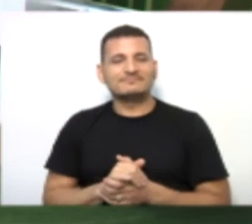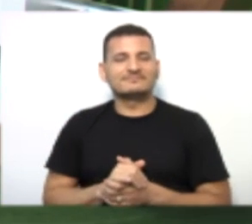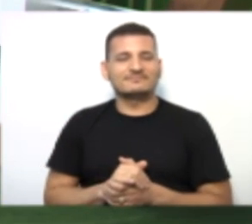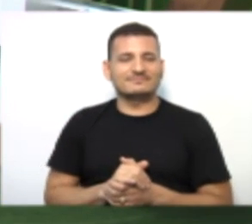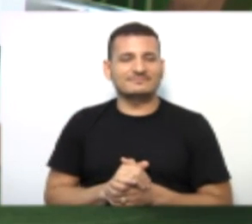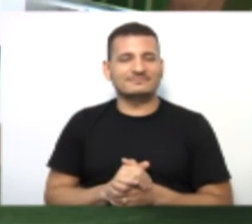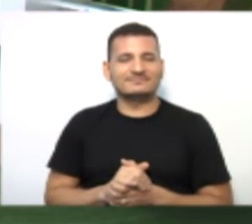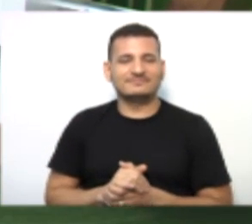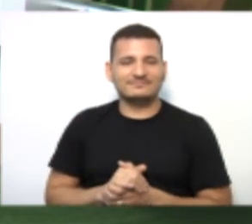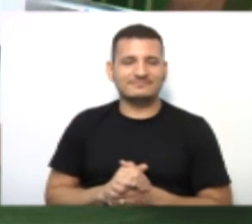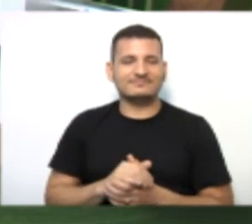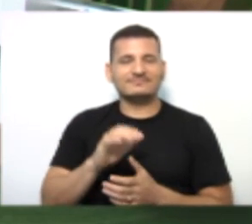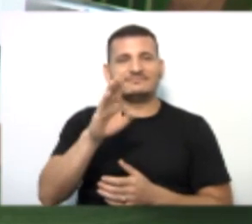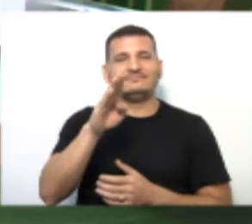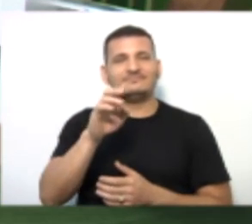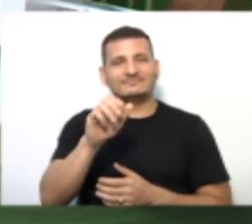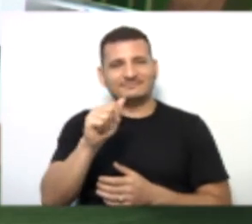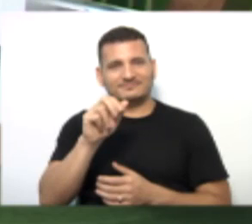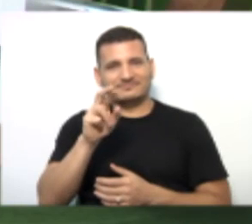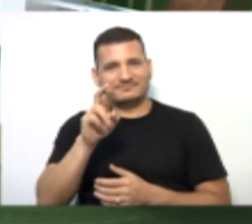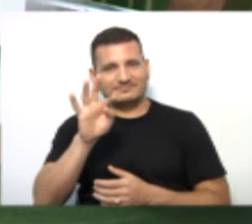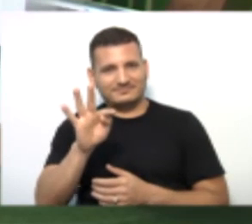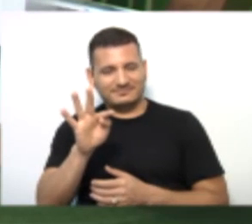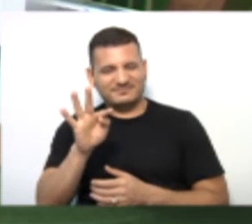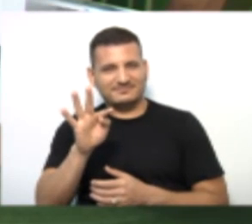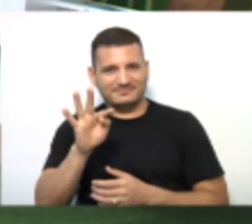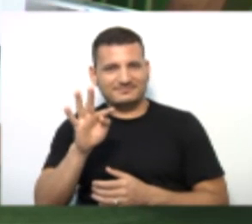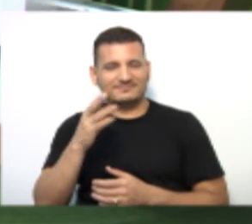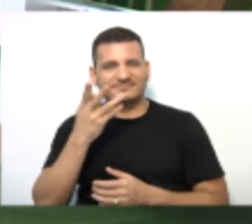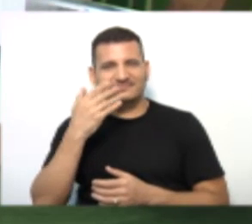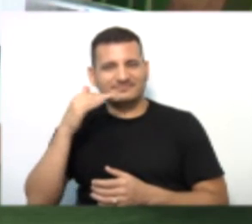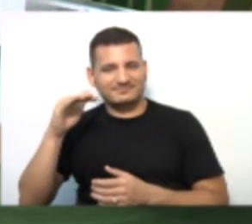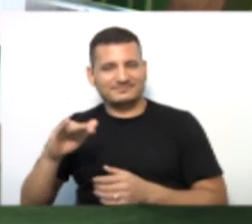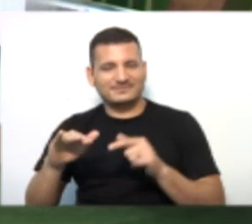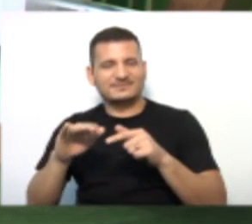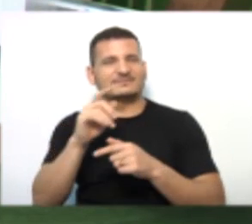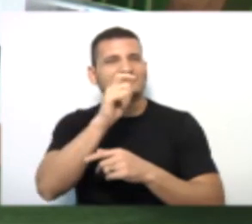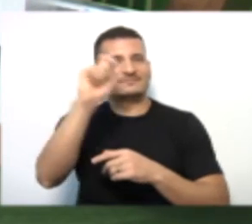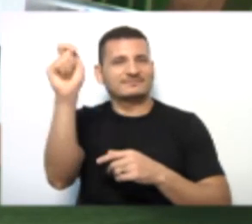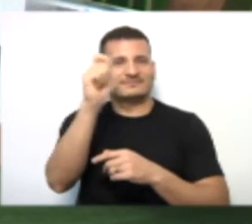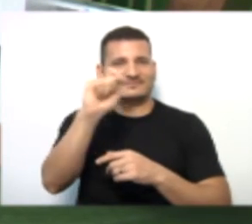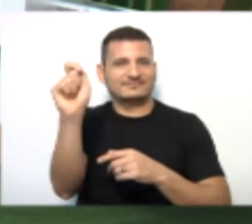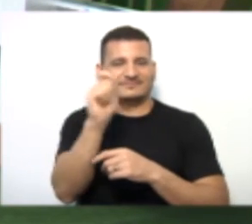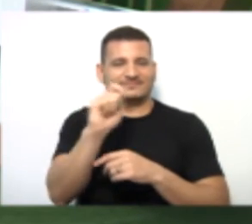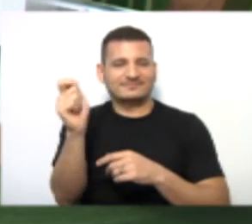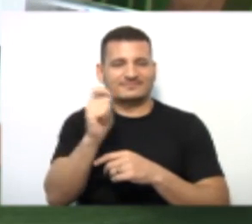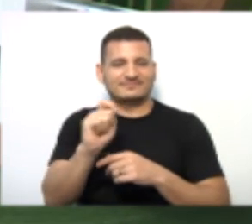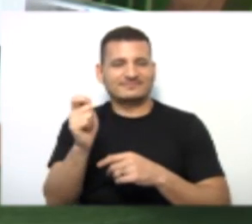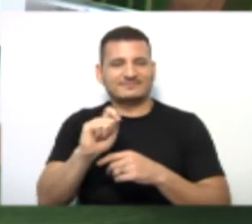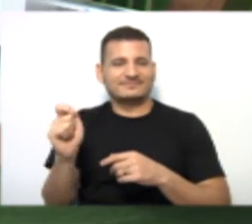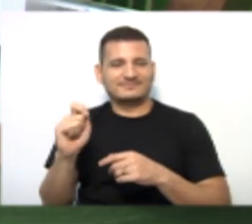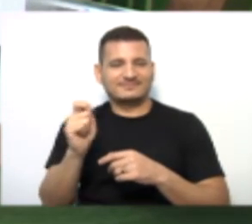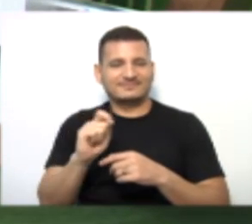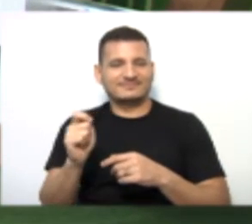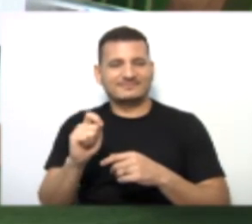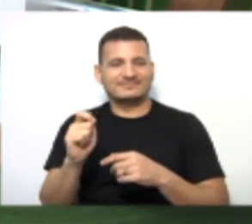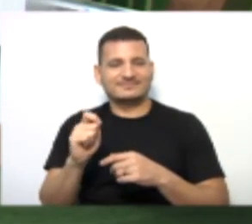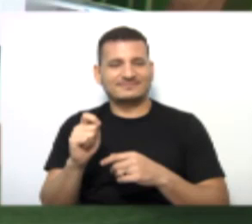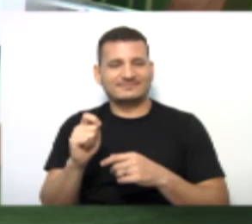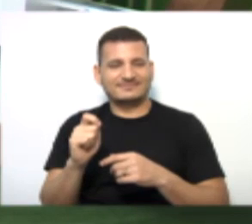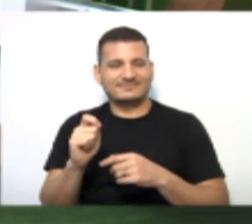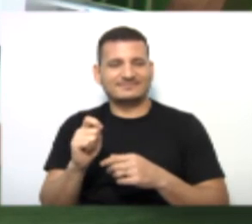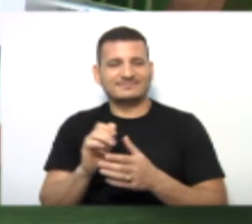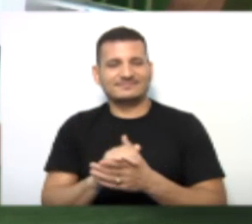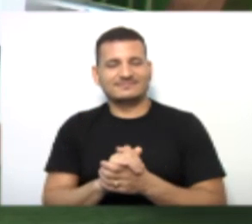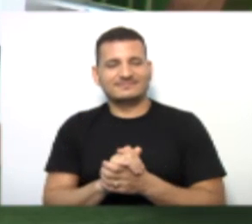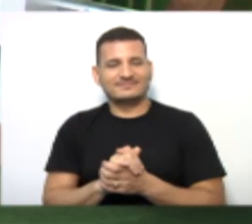Aquela questão que o Bart Simpson, ele escreve várias coisas lá no quadro, né? Que ele não vai ser mais um garoto mau. Isso. Não é